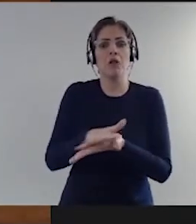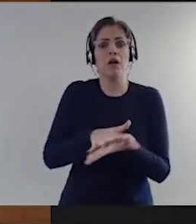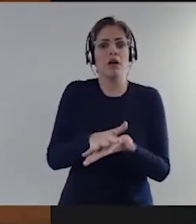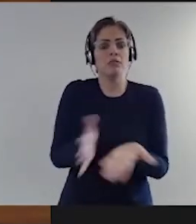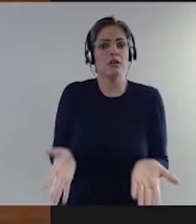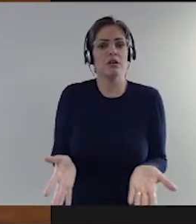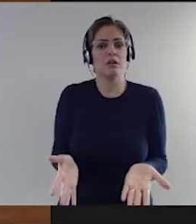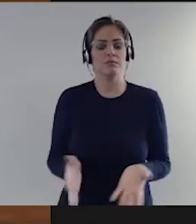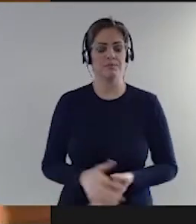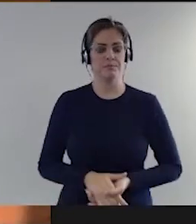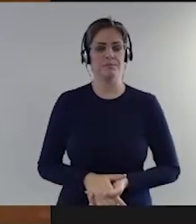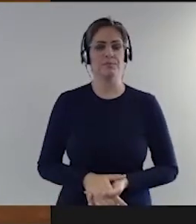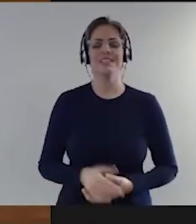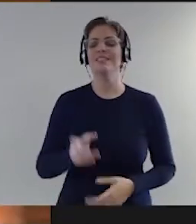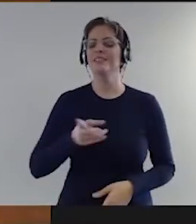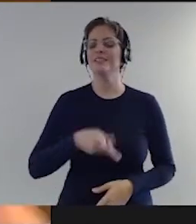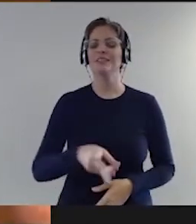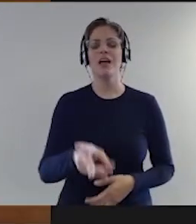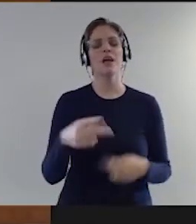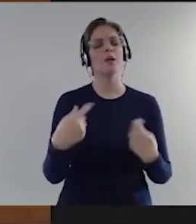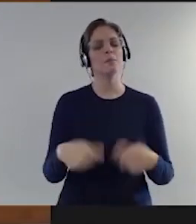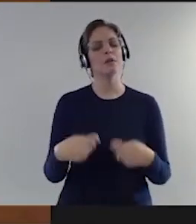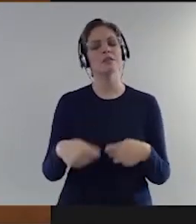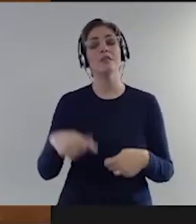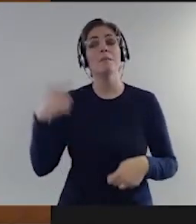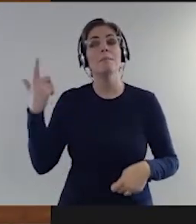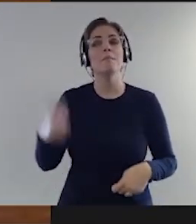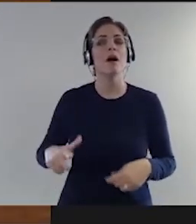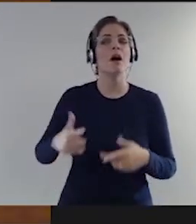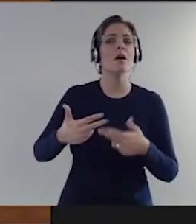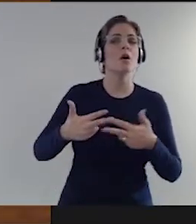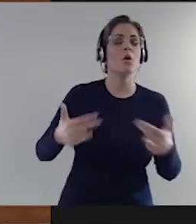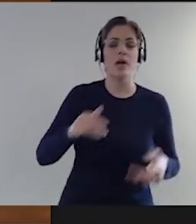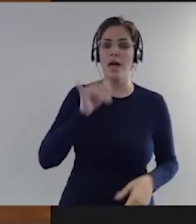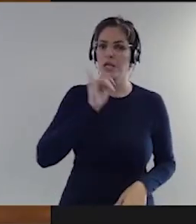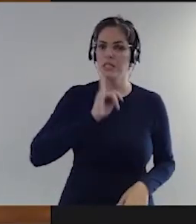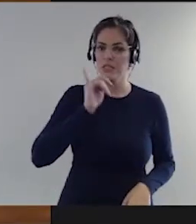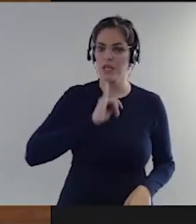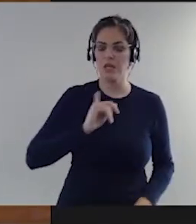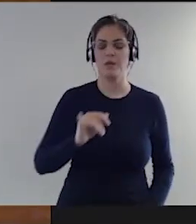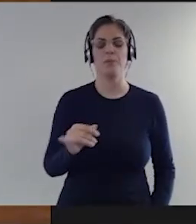é necessário algo a mais. Então, por exemplo,